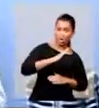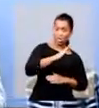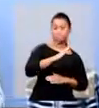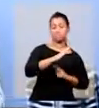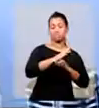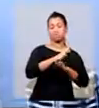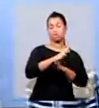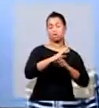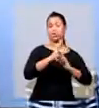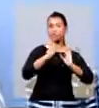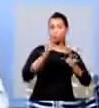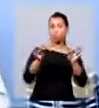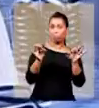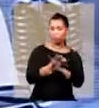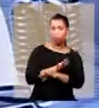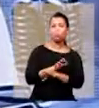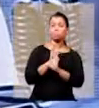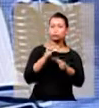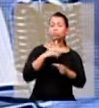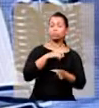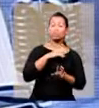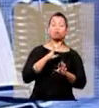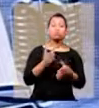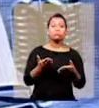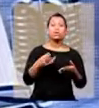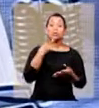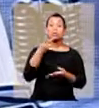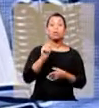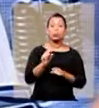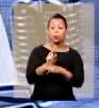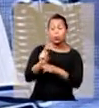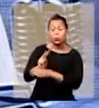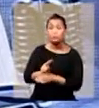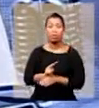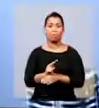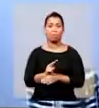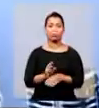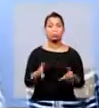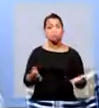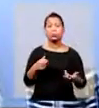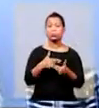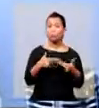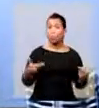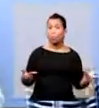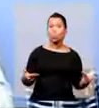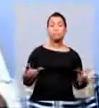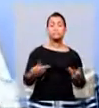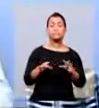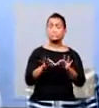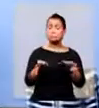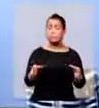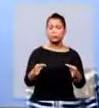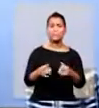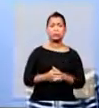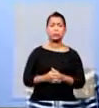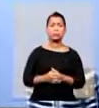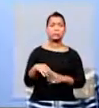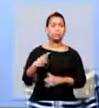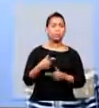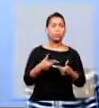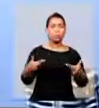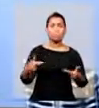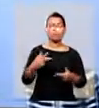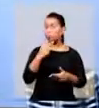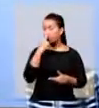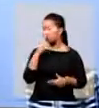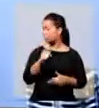manutenção. Então isso são coisas pequenas, mas que isso também acaba desgastando um pouco, né? A gente não tem como ficar fiscalizando